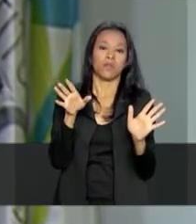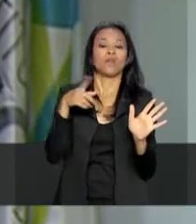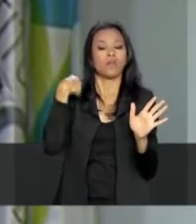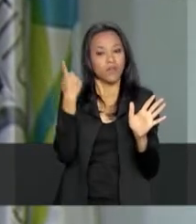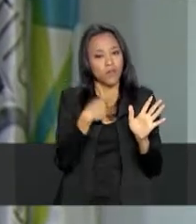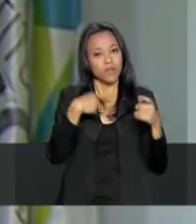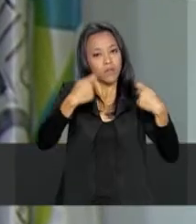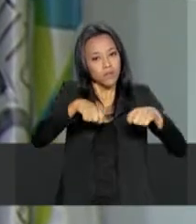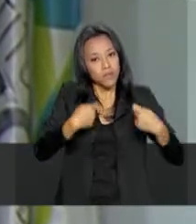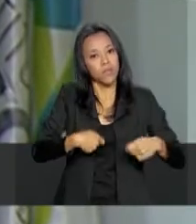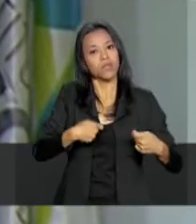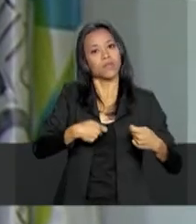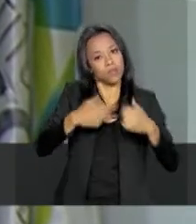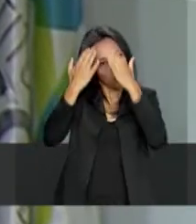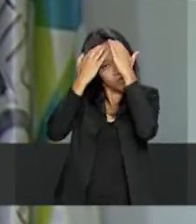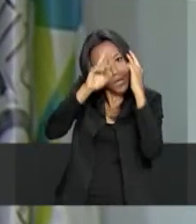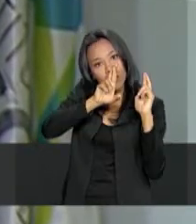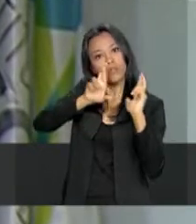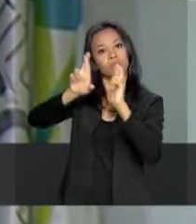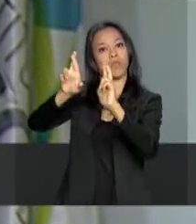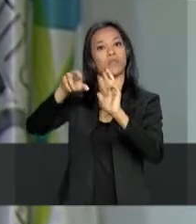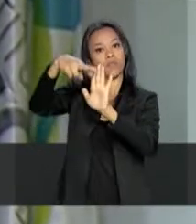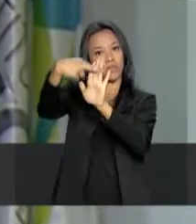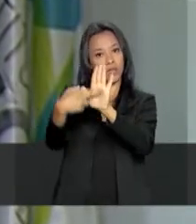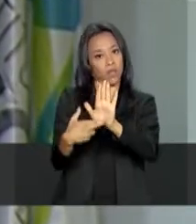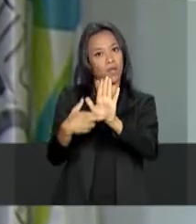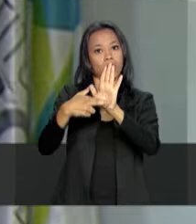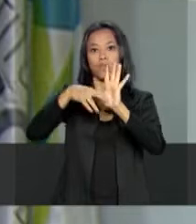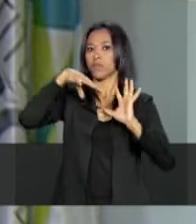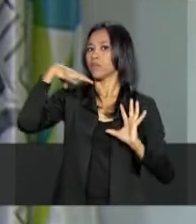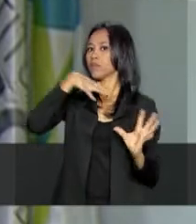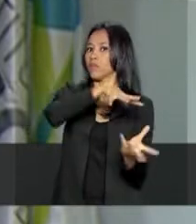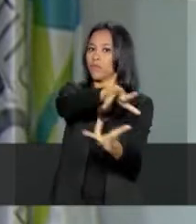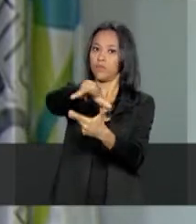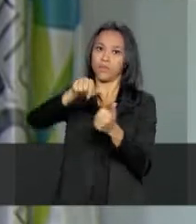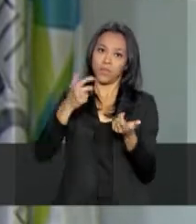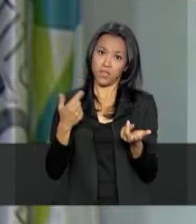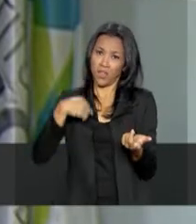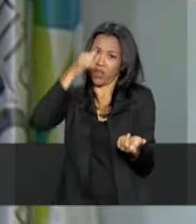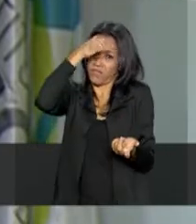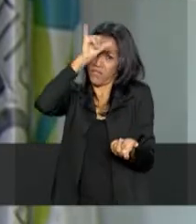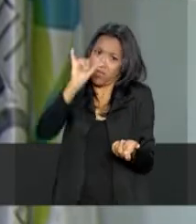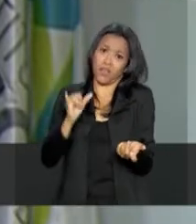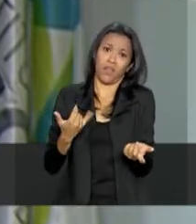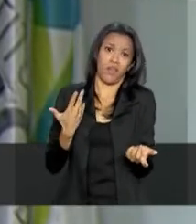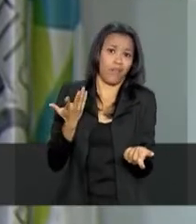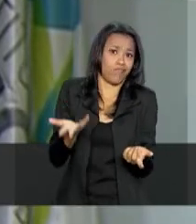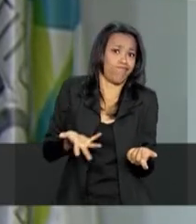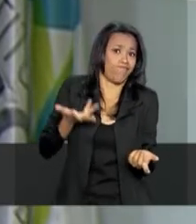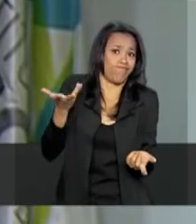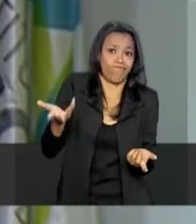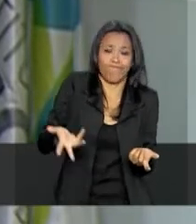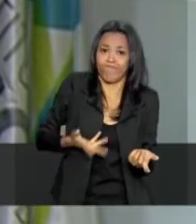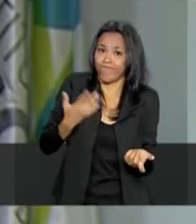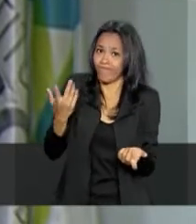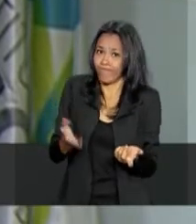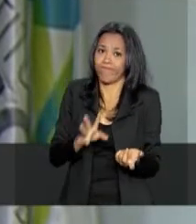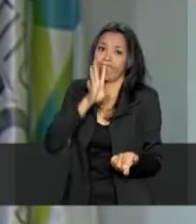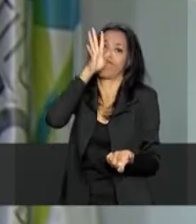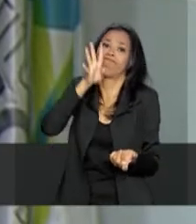exigir cumprimento das regras internacionais temos que evitar medidas arbitrárias